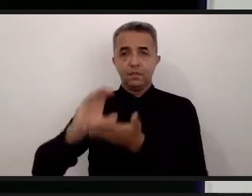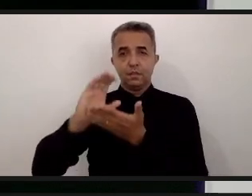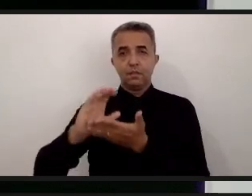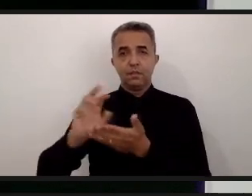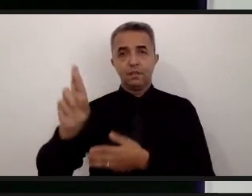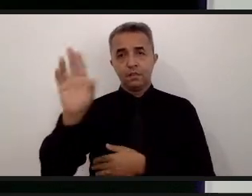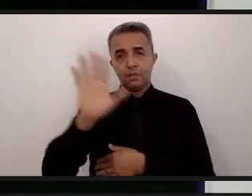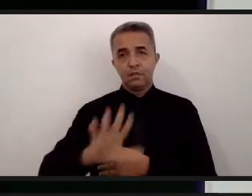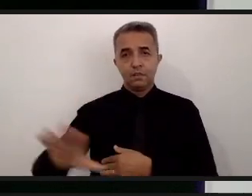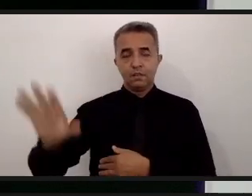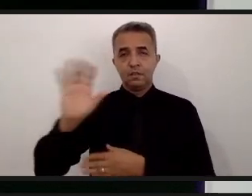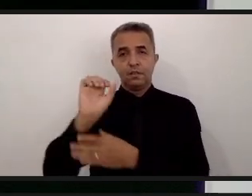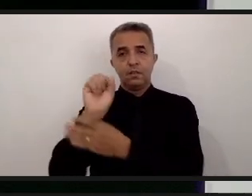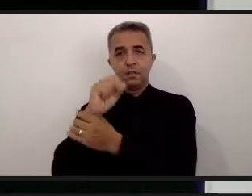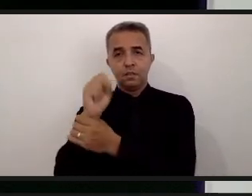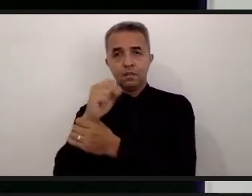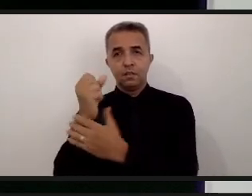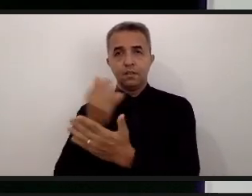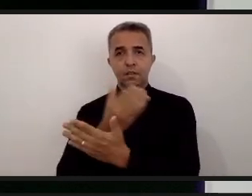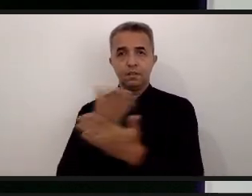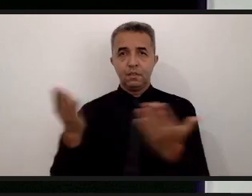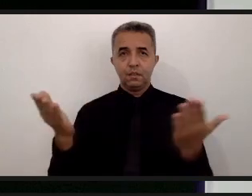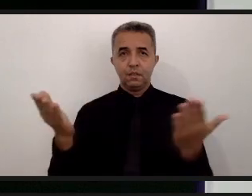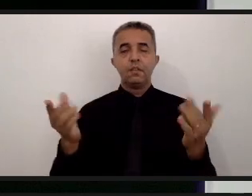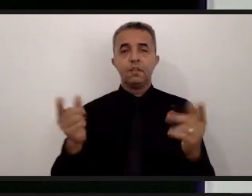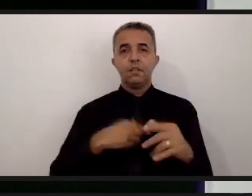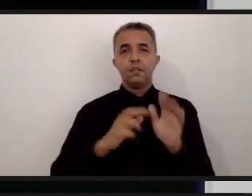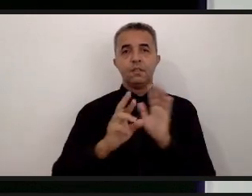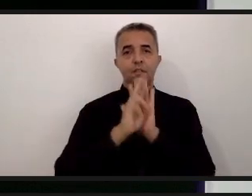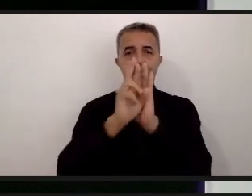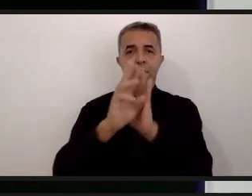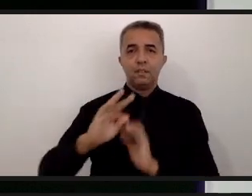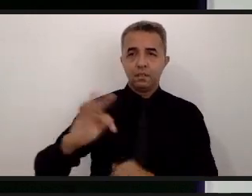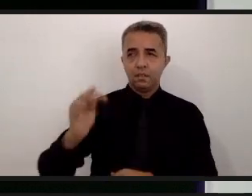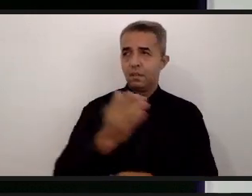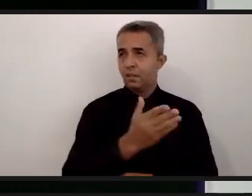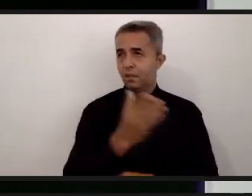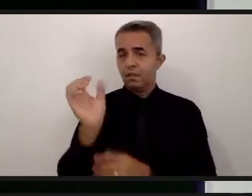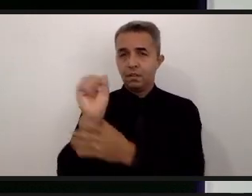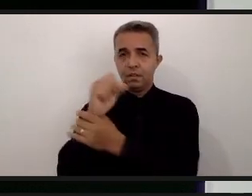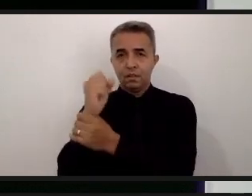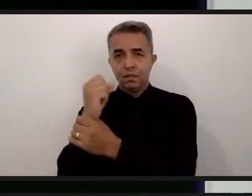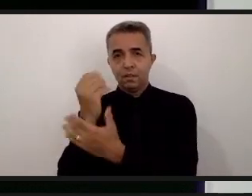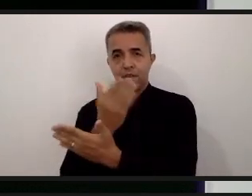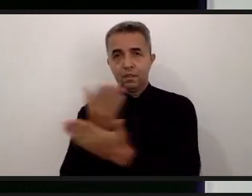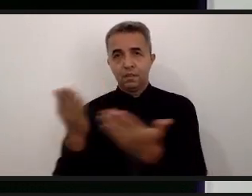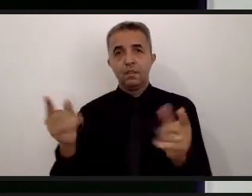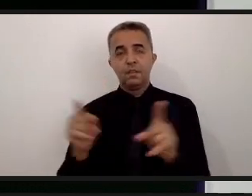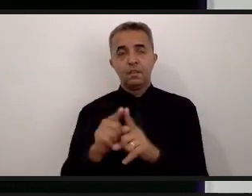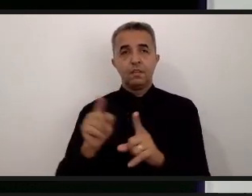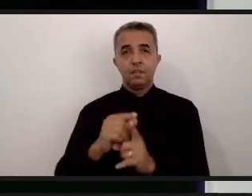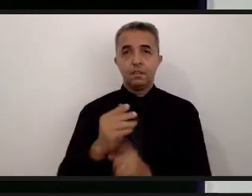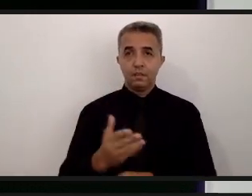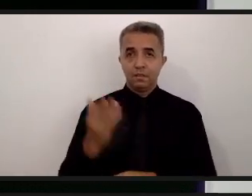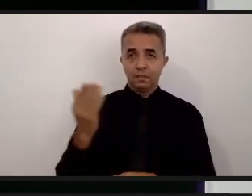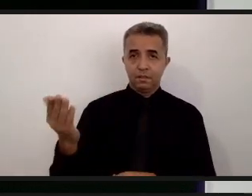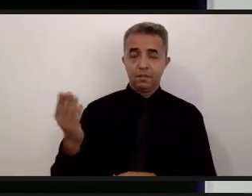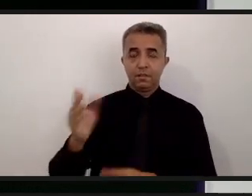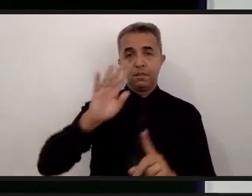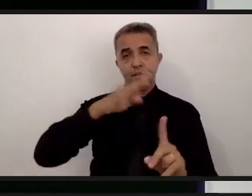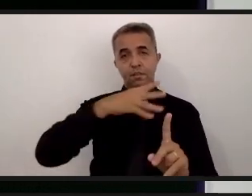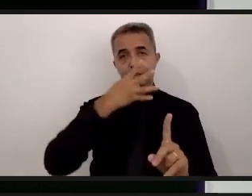aqui representando as minhas colegas fisioterapeutas e terapeutas ocupacionais. E também essa homenagem, então, é para